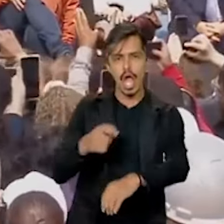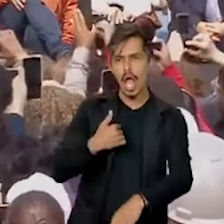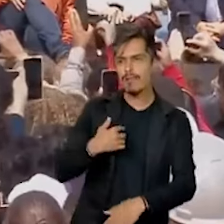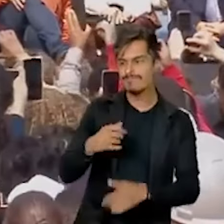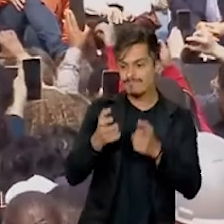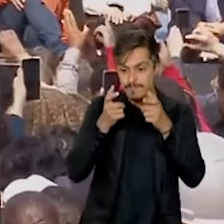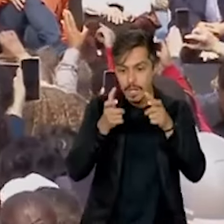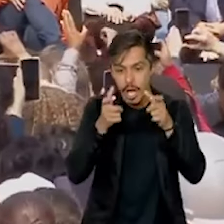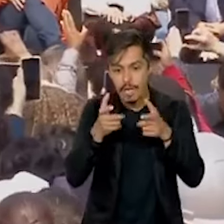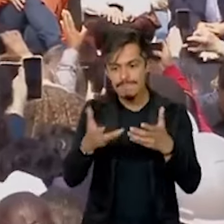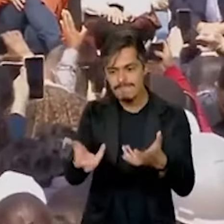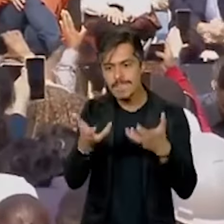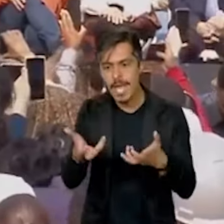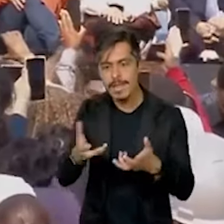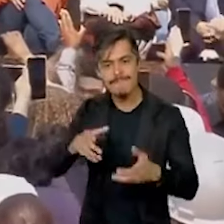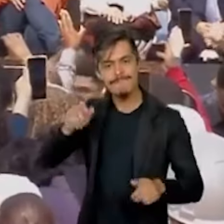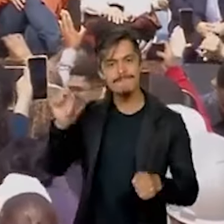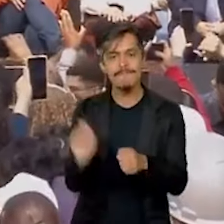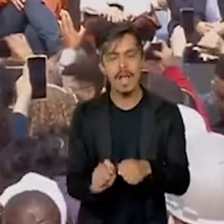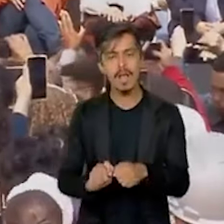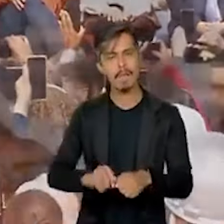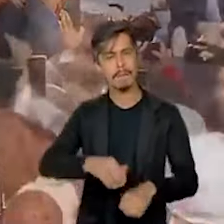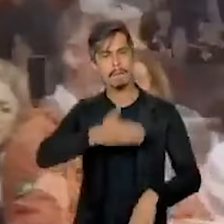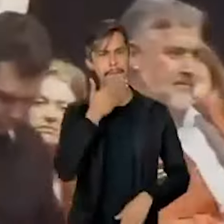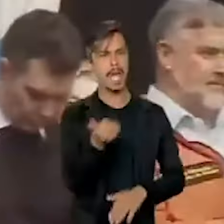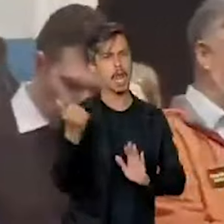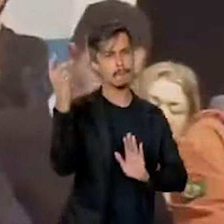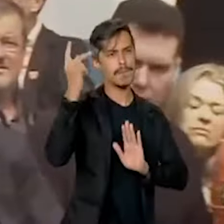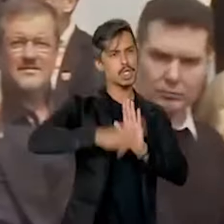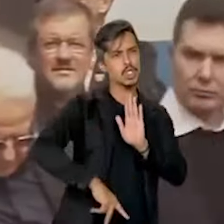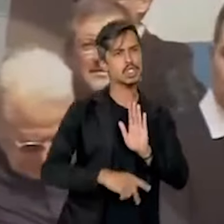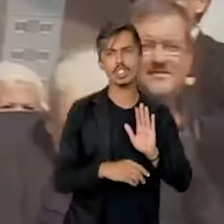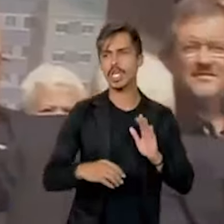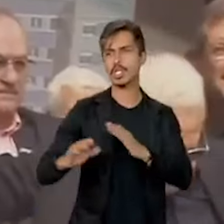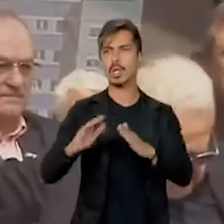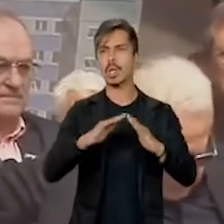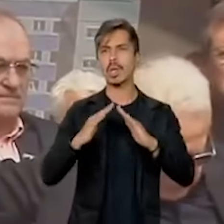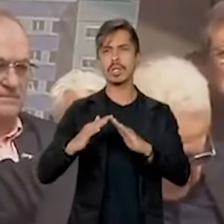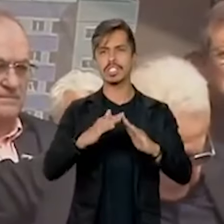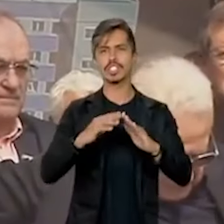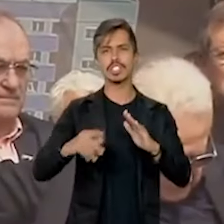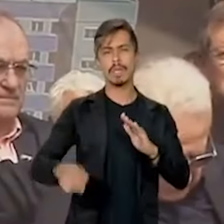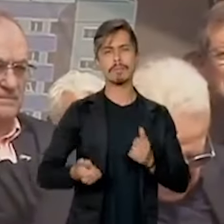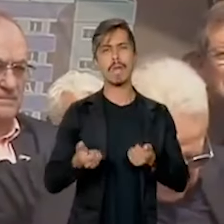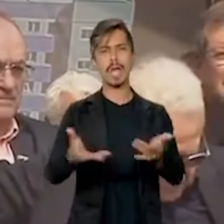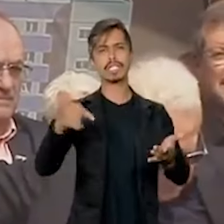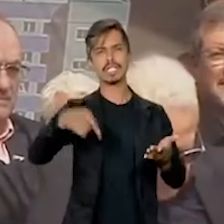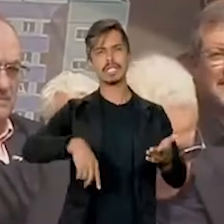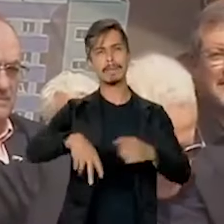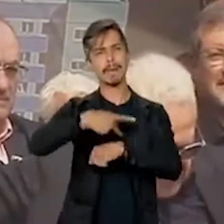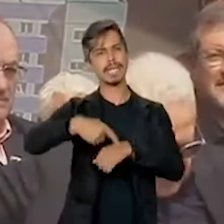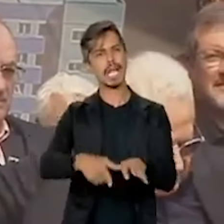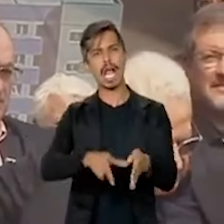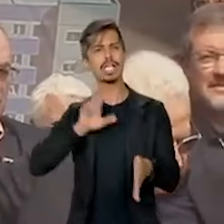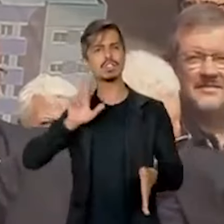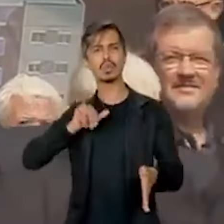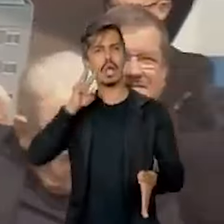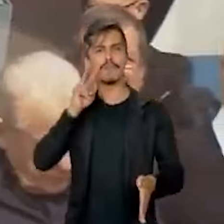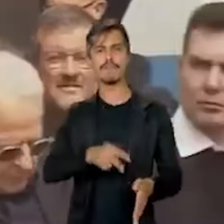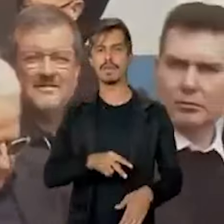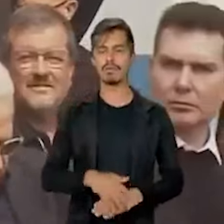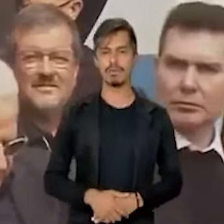obsessão de fazer o maior projeto habitacional que esse país já conheceu, o maior projeto